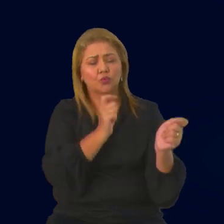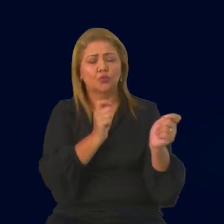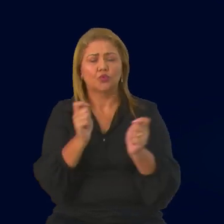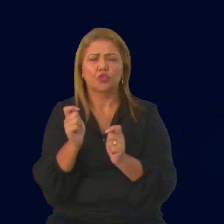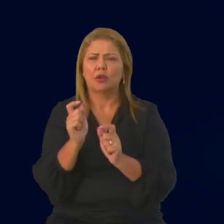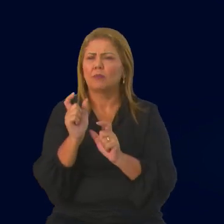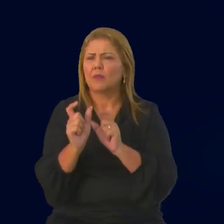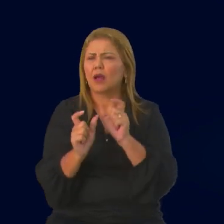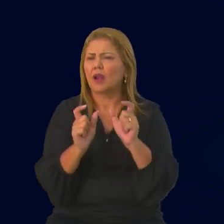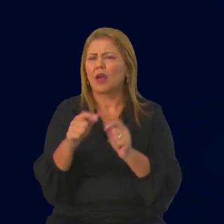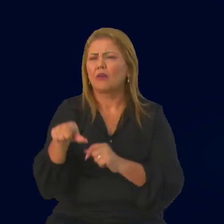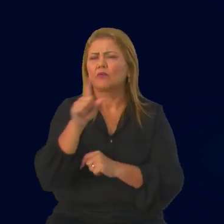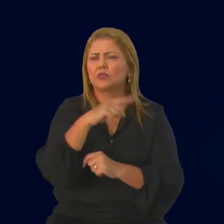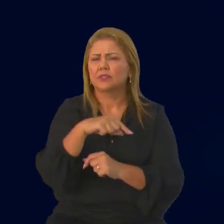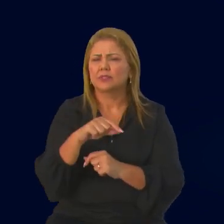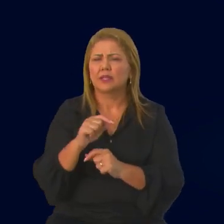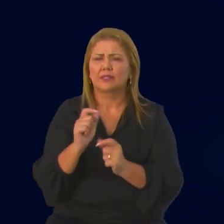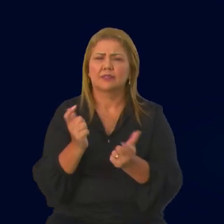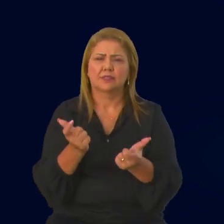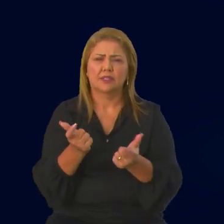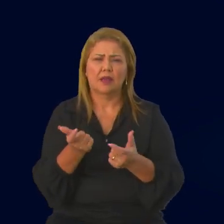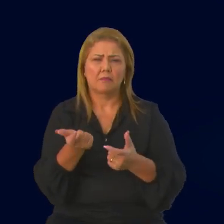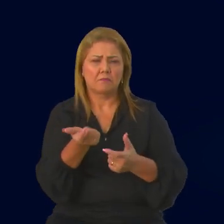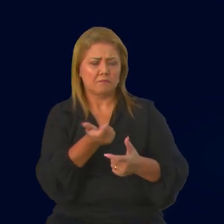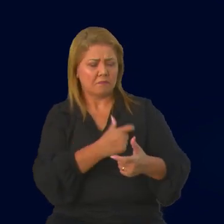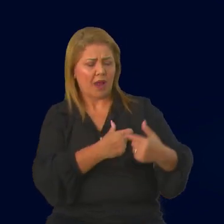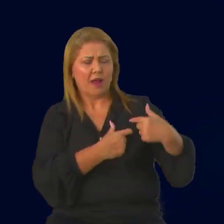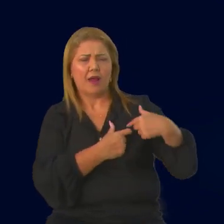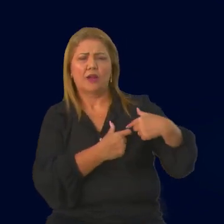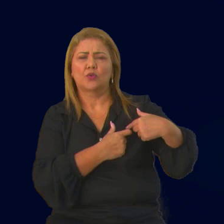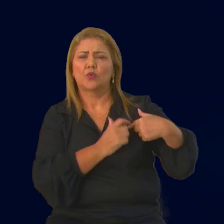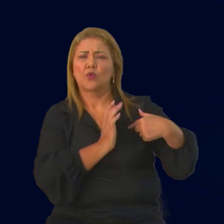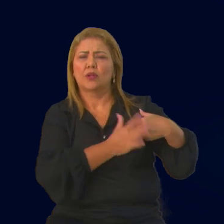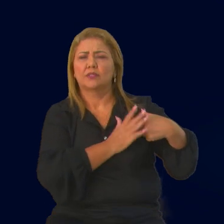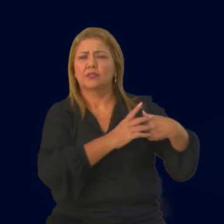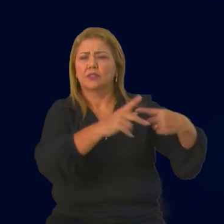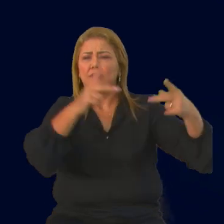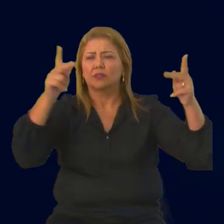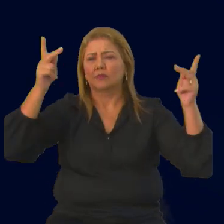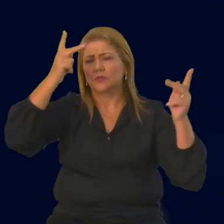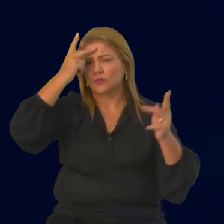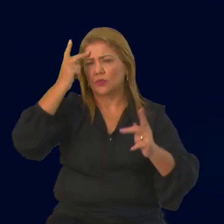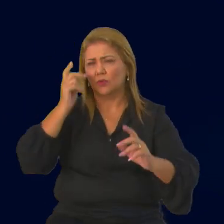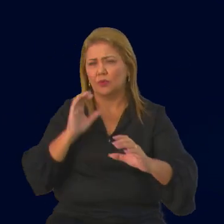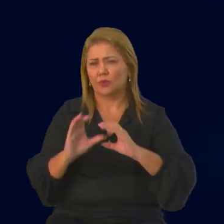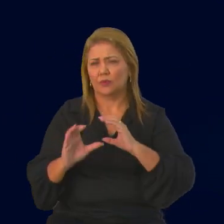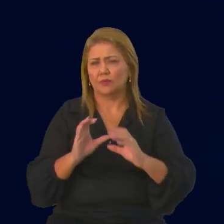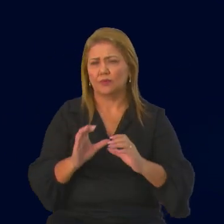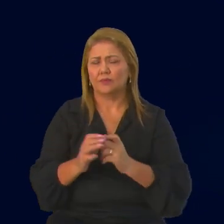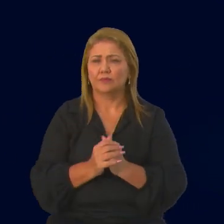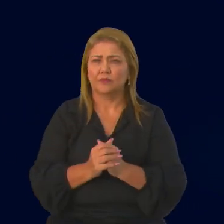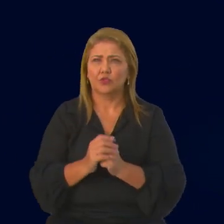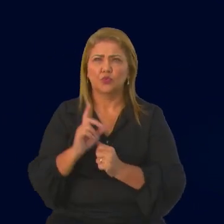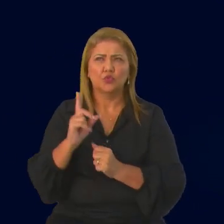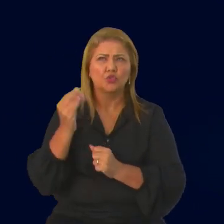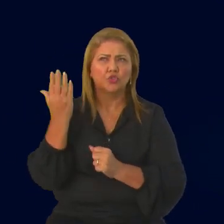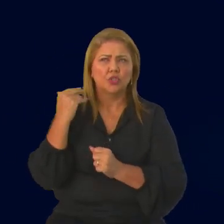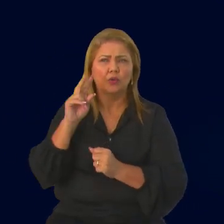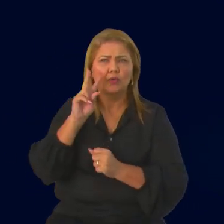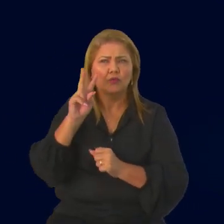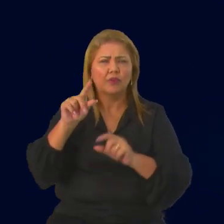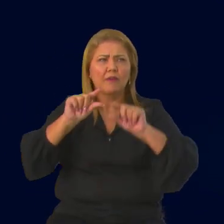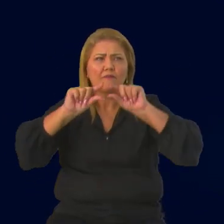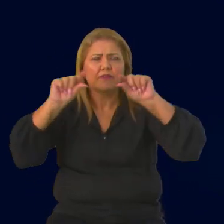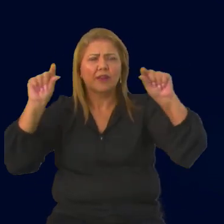vocês estão plantando no coração das pessoas quando vocês comunicam? Outro dia eu li uma frase que me